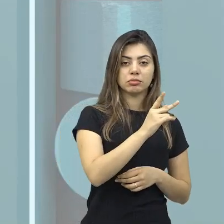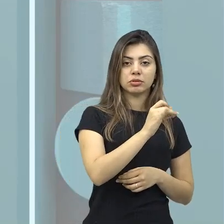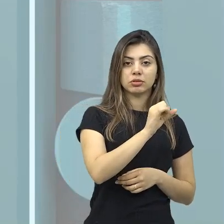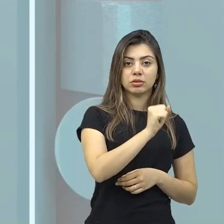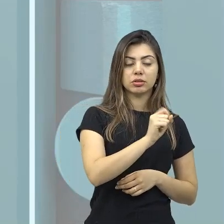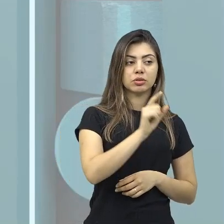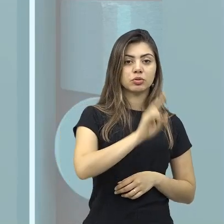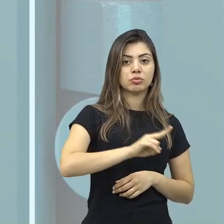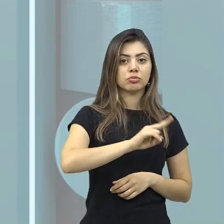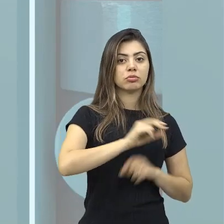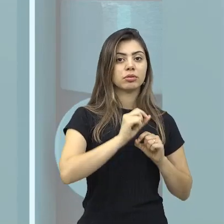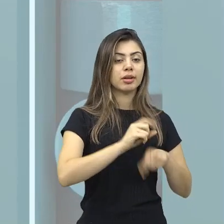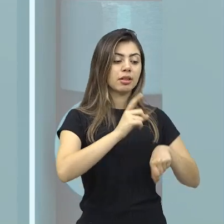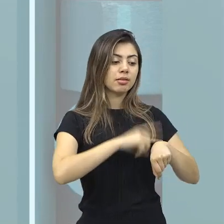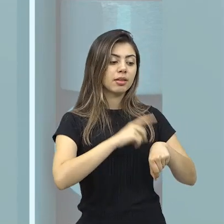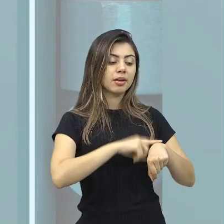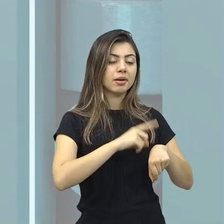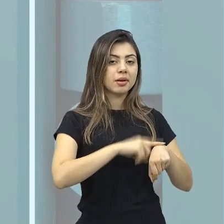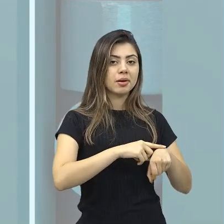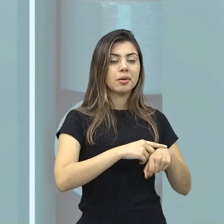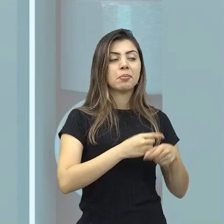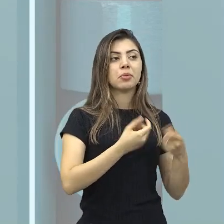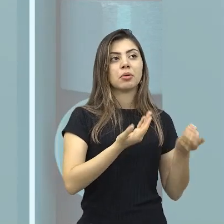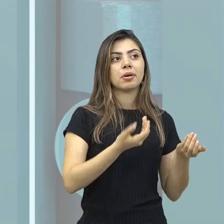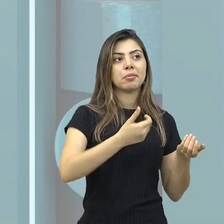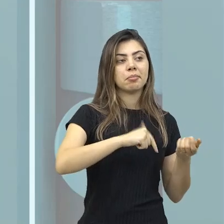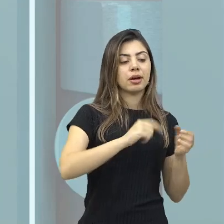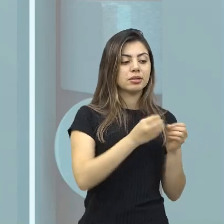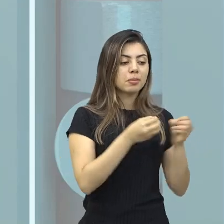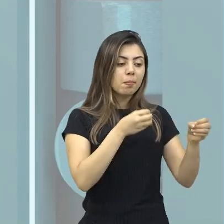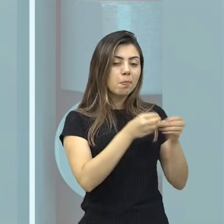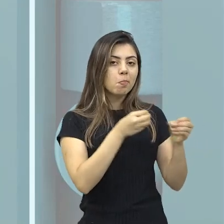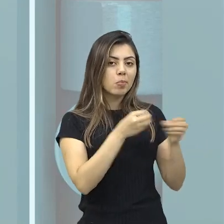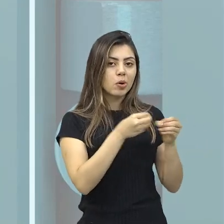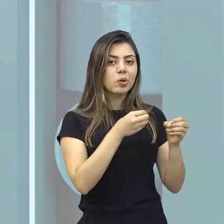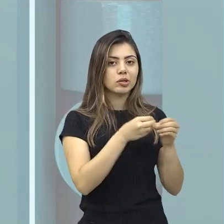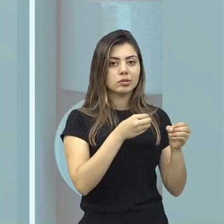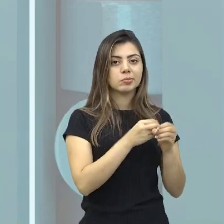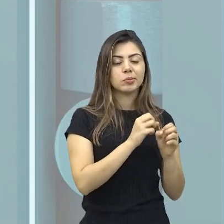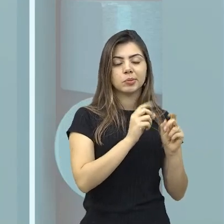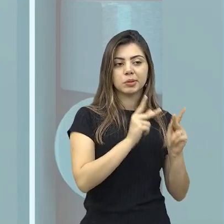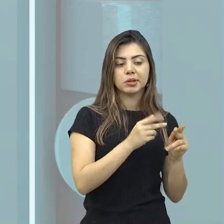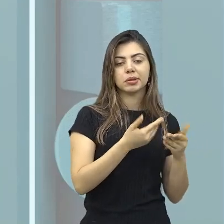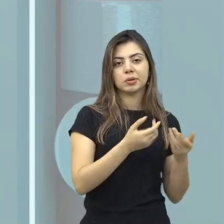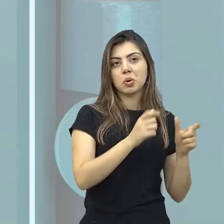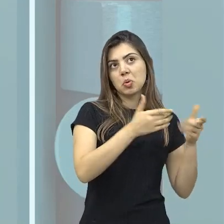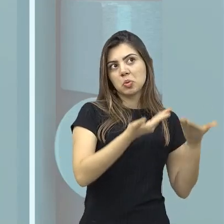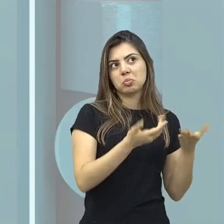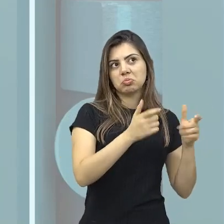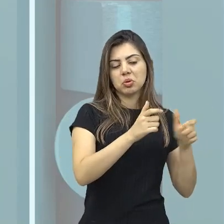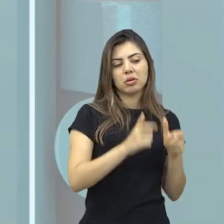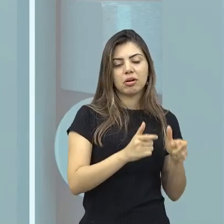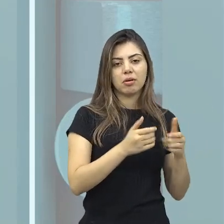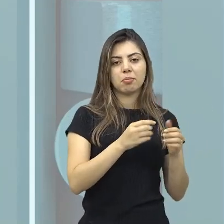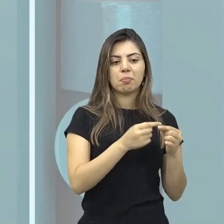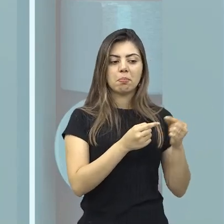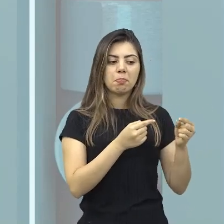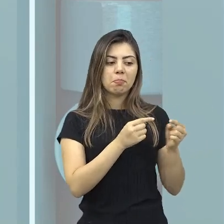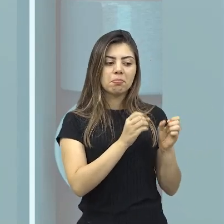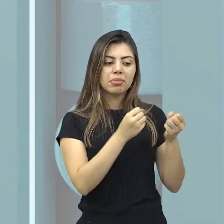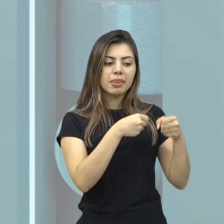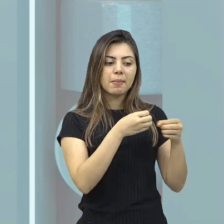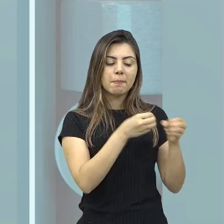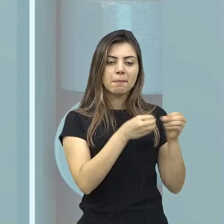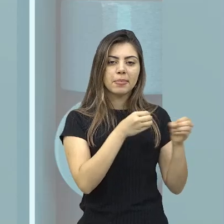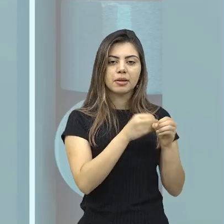tempo quanto para distância próximo do momento ou do local onde eu estou. Aí o that eu utilizo na outra